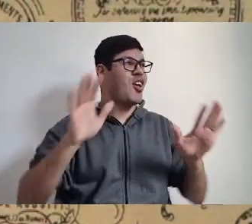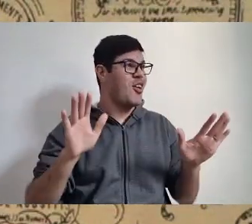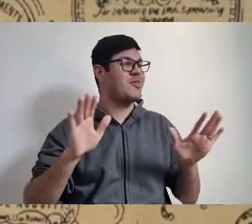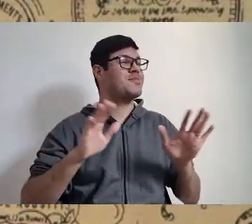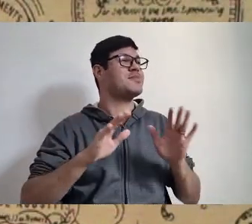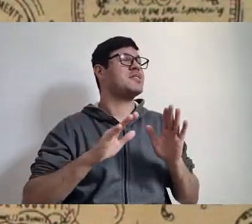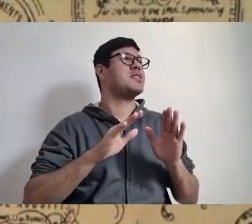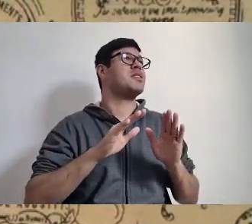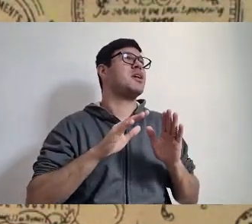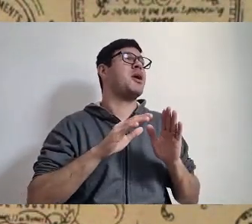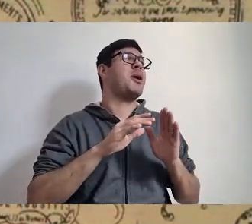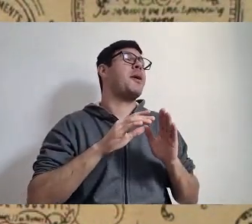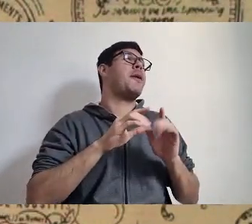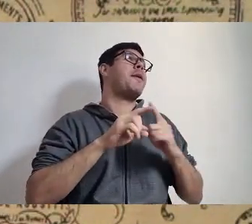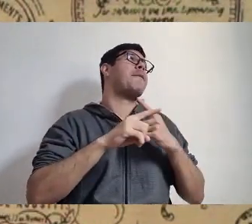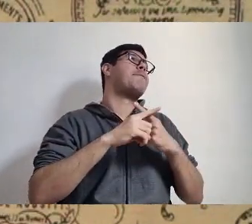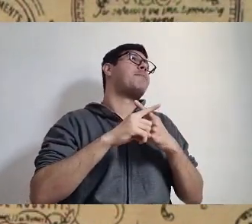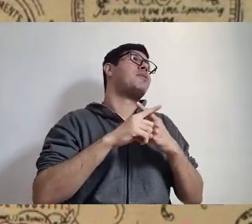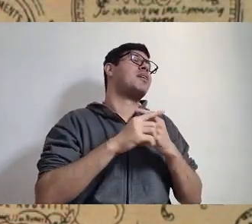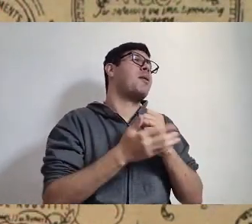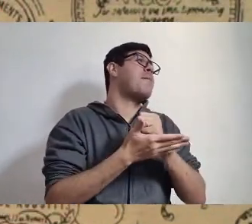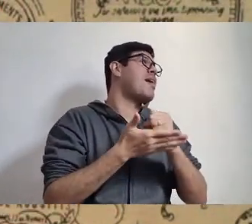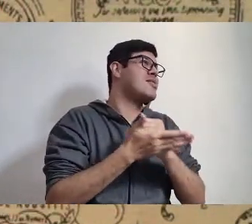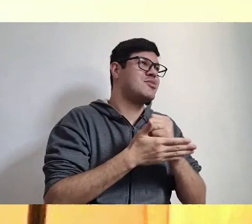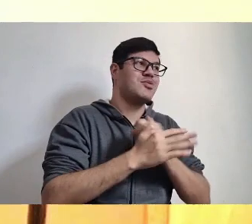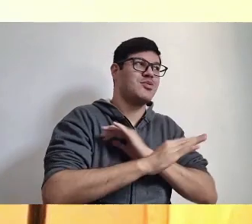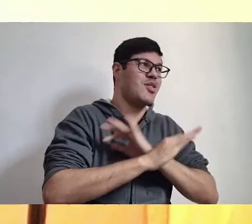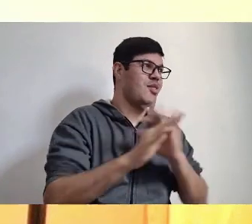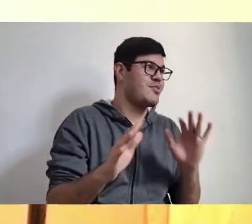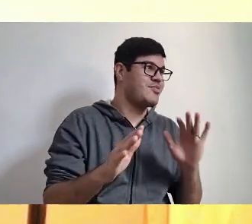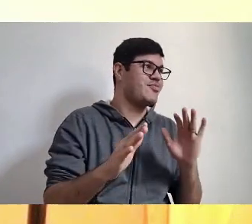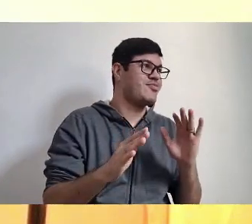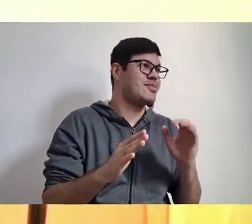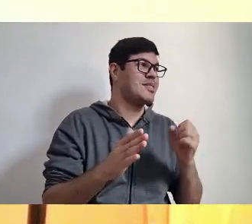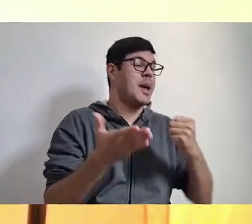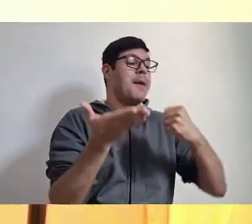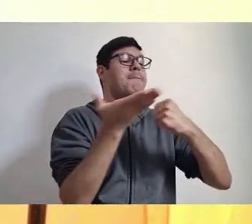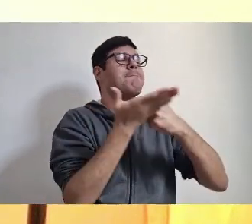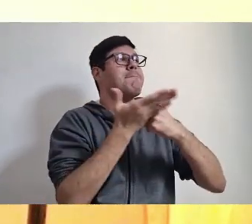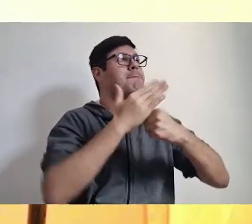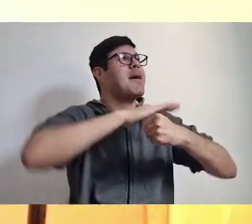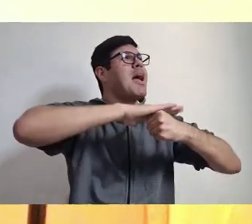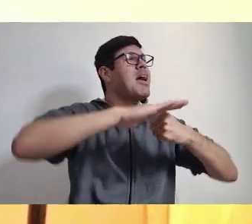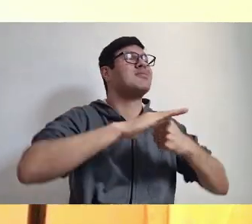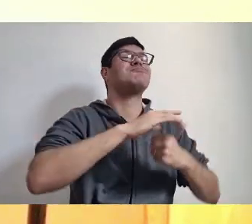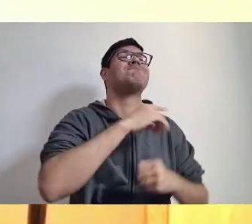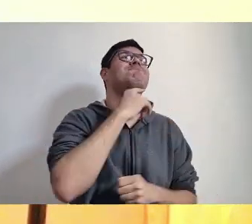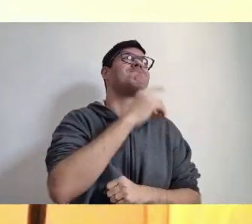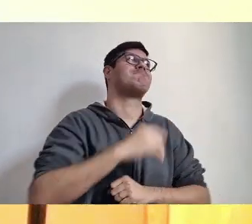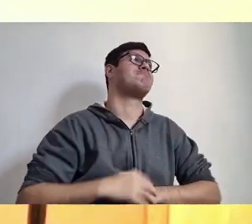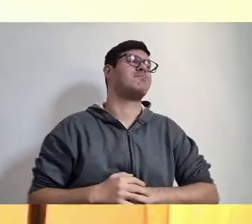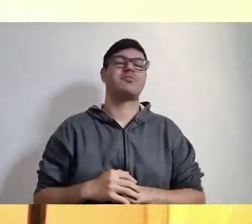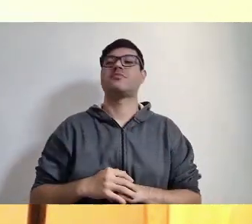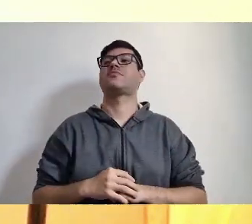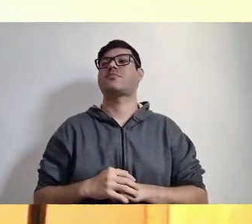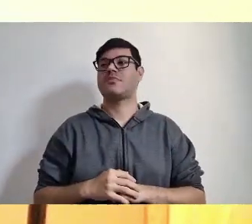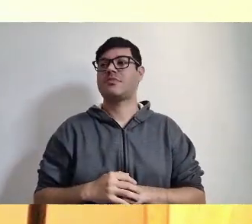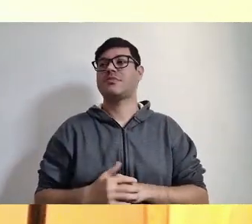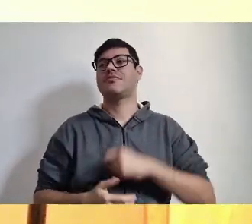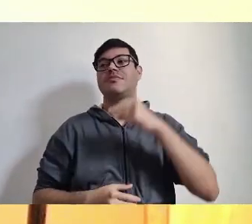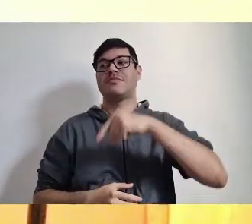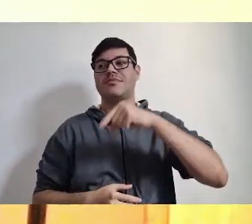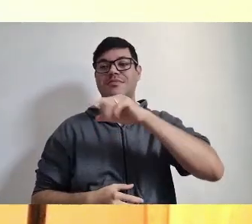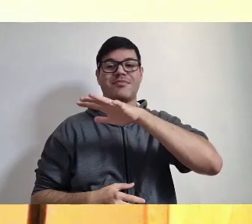complexidade, Gil, que são... Não, por isso que eu perguntei, do pronto-socorro. Mas tem um agravante aqui em Araras, que é a única cidade que faz. Exatamente, da